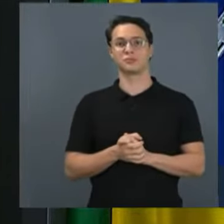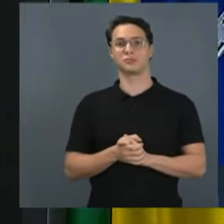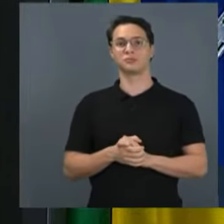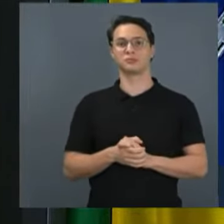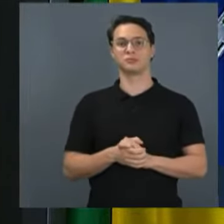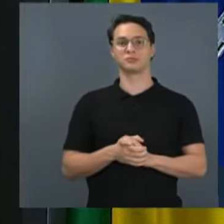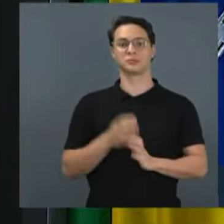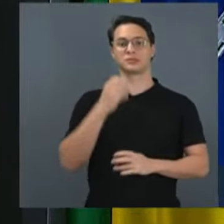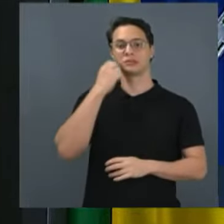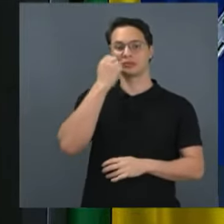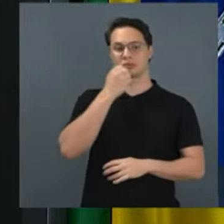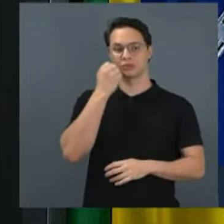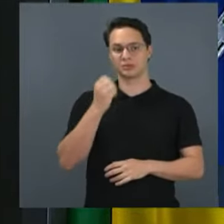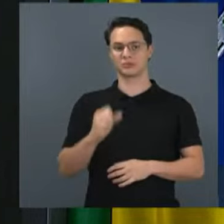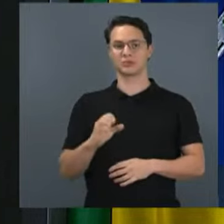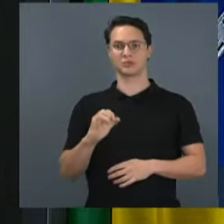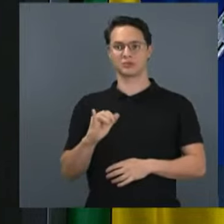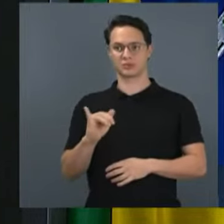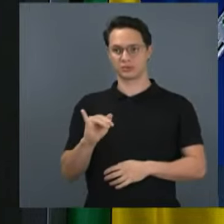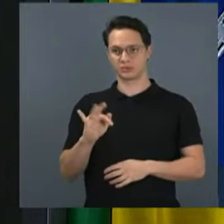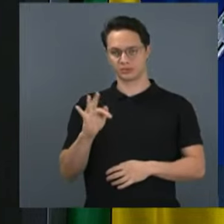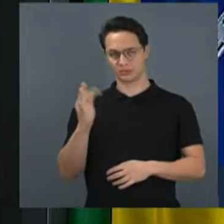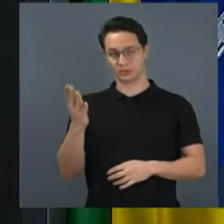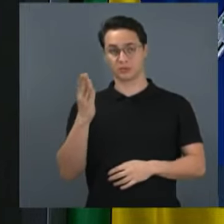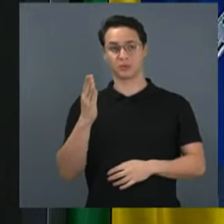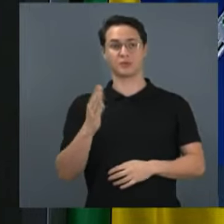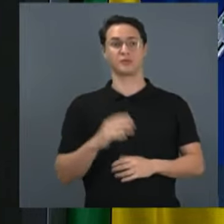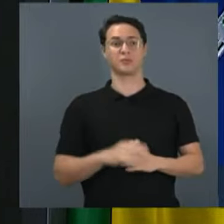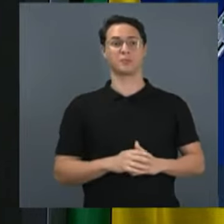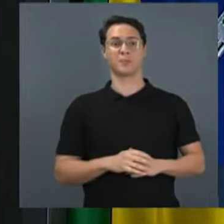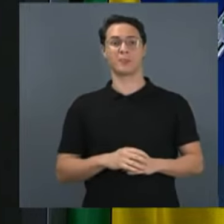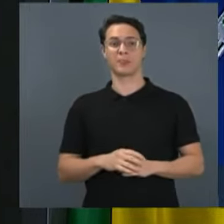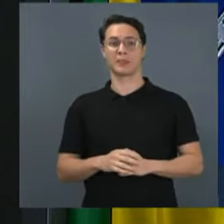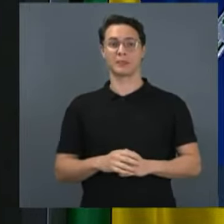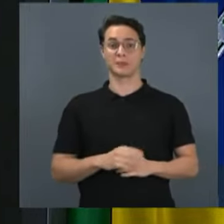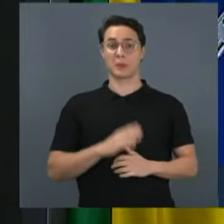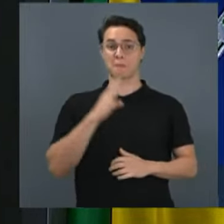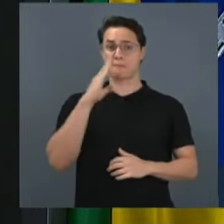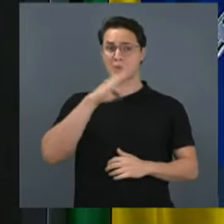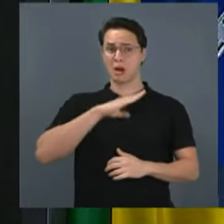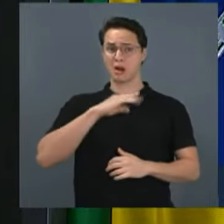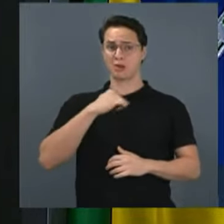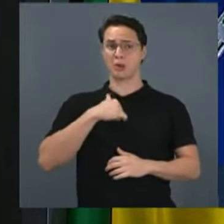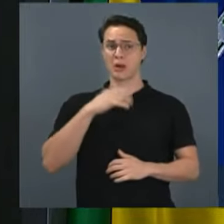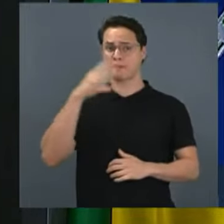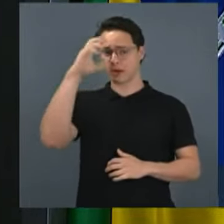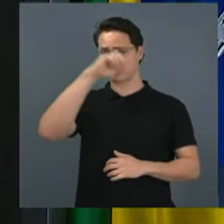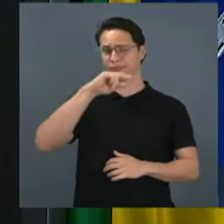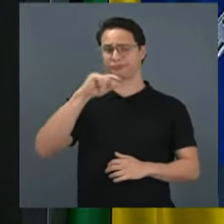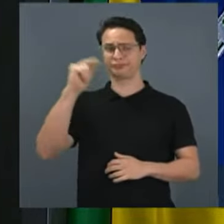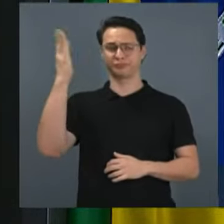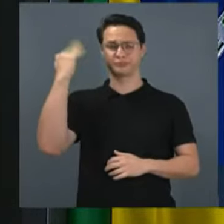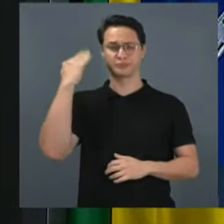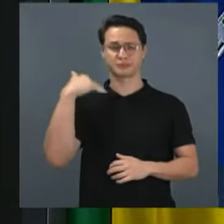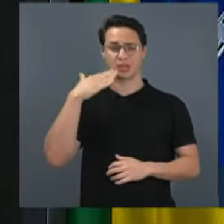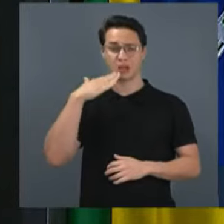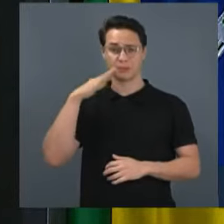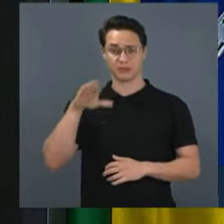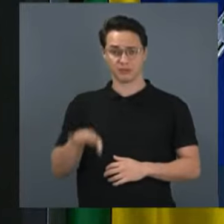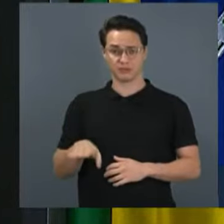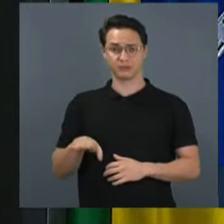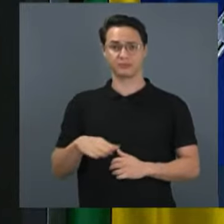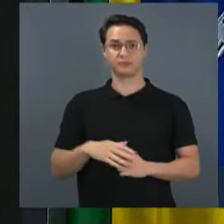senador Jorge Seife, senador Fernando Farias, o mal, eu aprendi desde pequeno, na minha